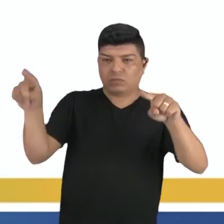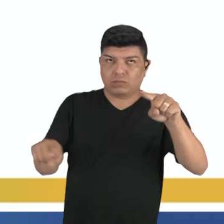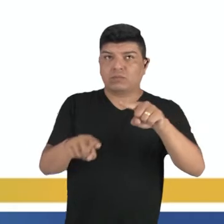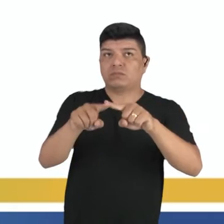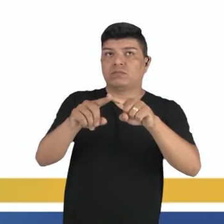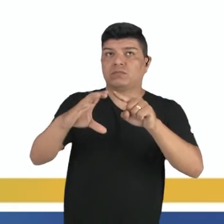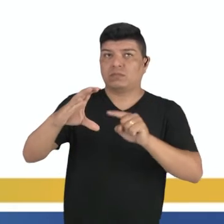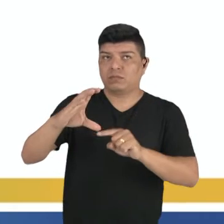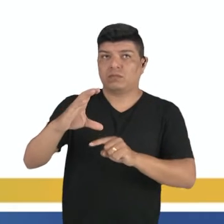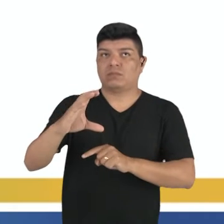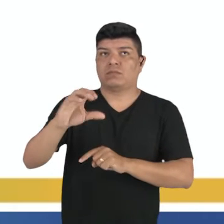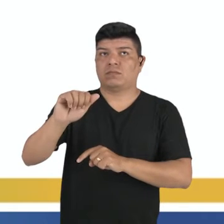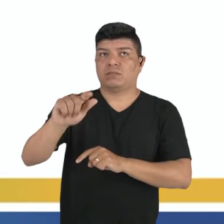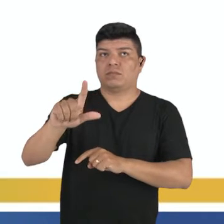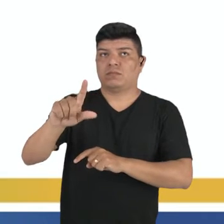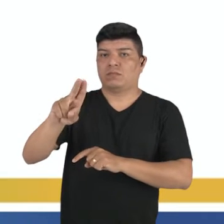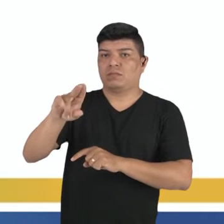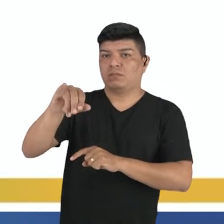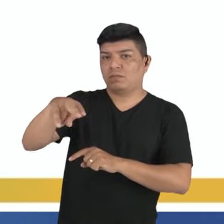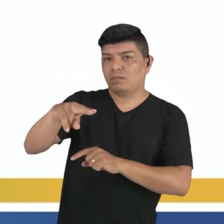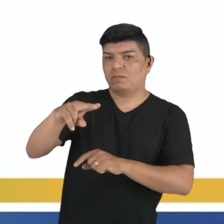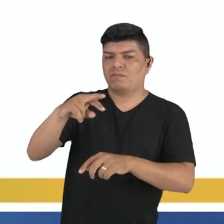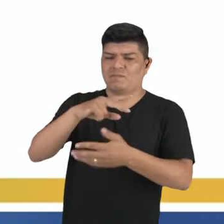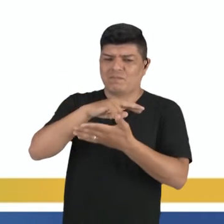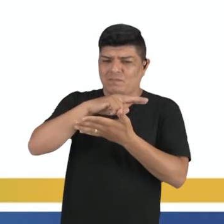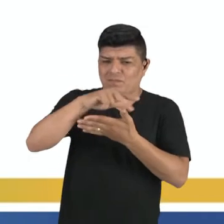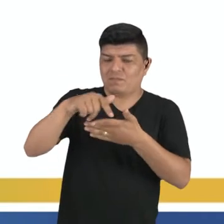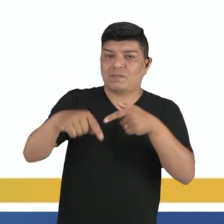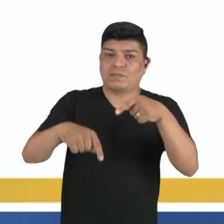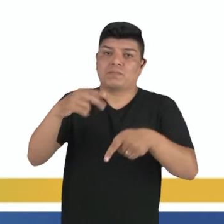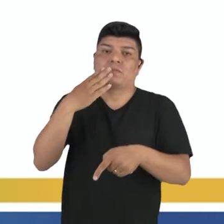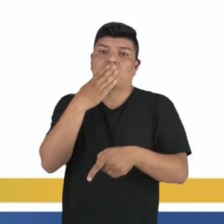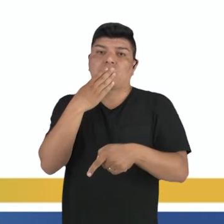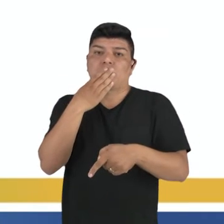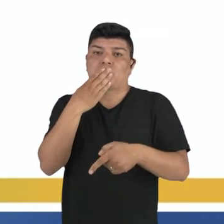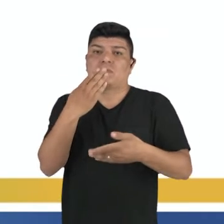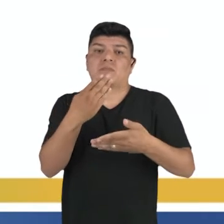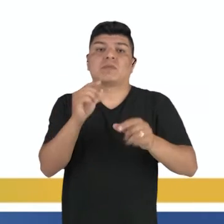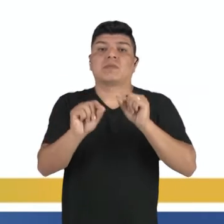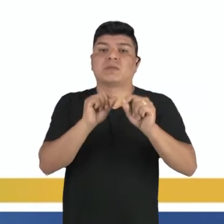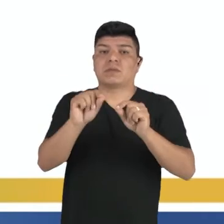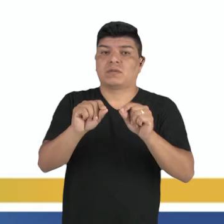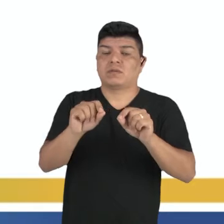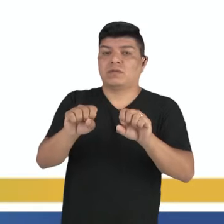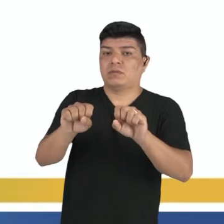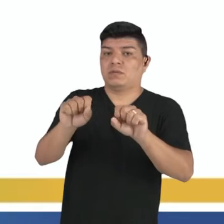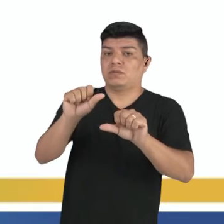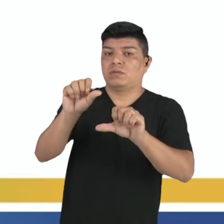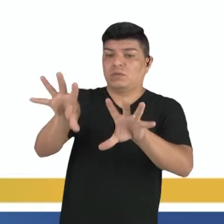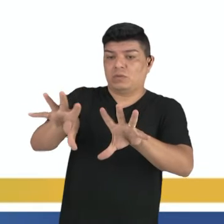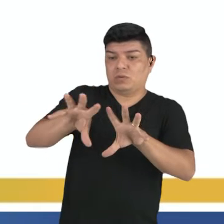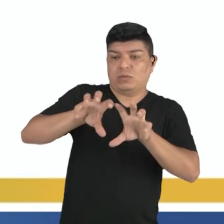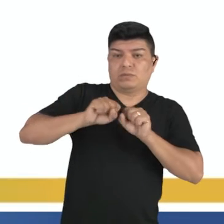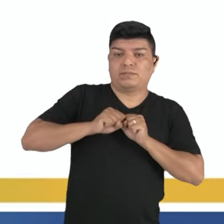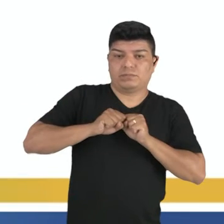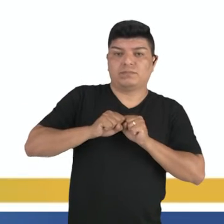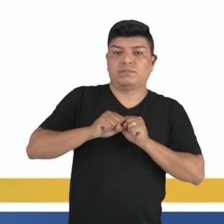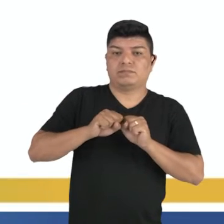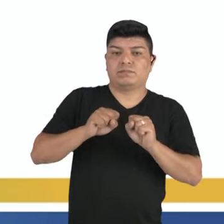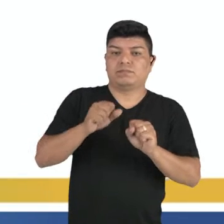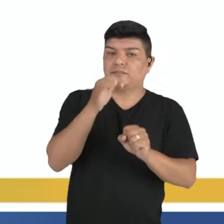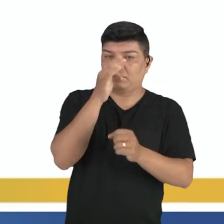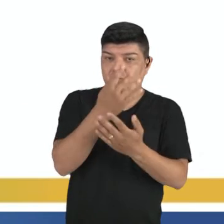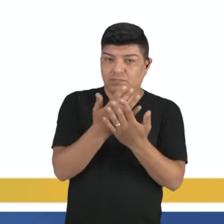cloroplastos ocorrem várias reações químicas onde esse açúcar ele é sintetizado né e absorvido